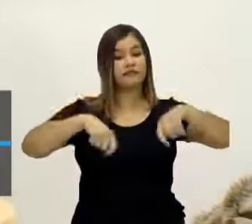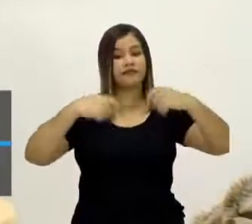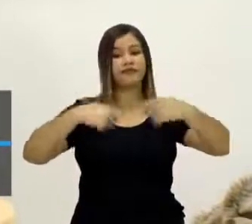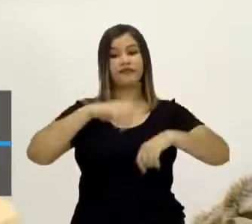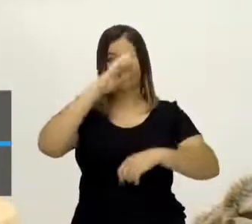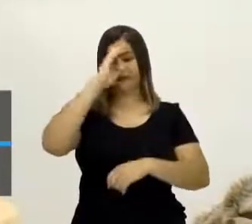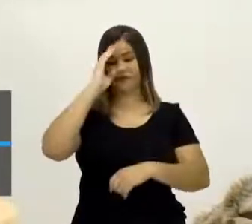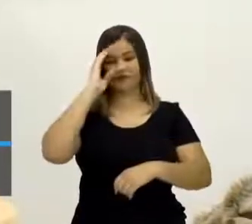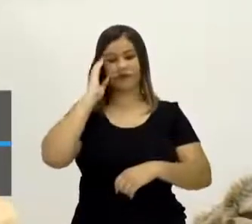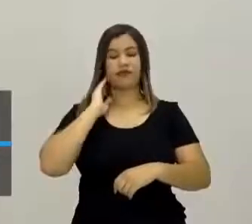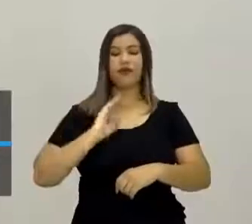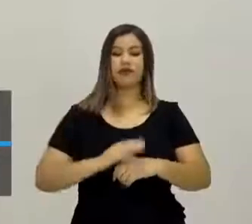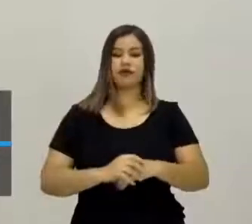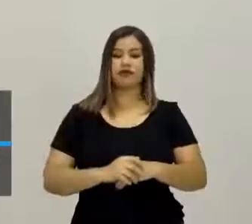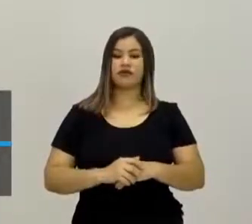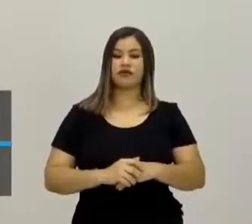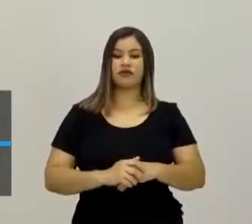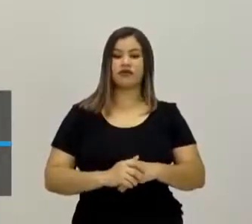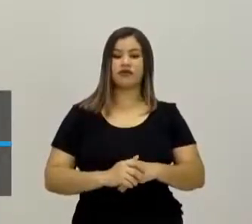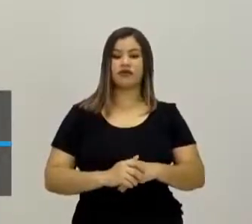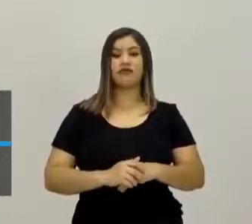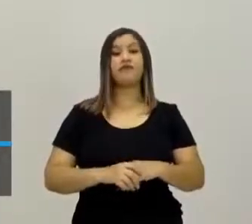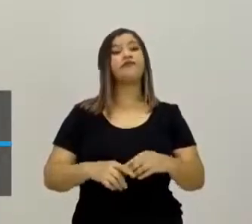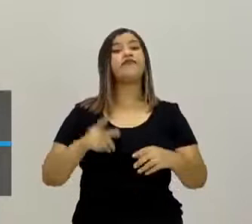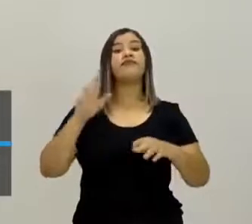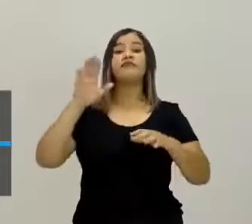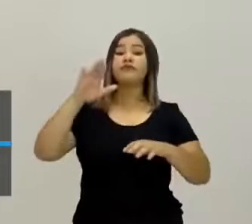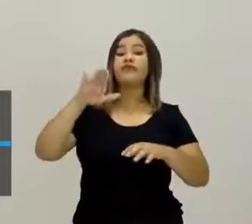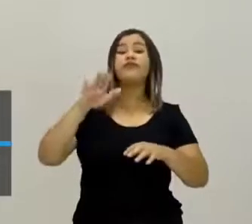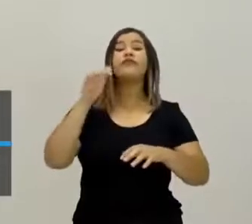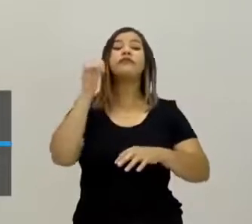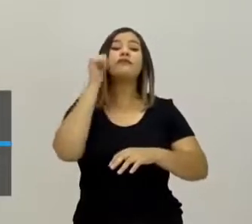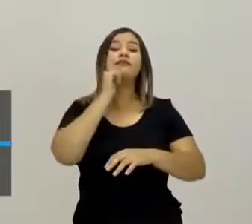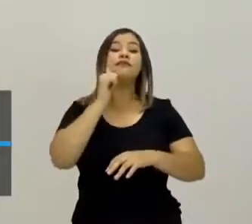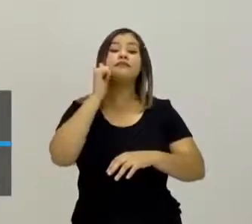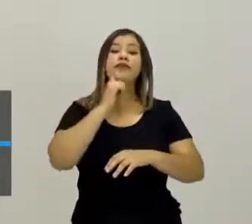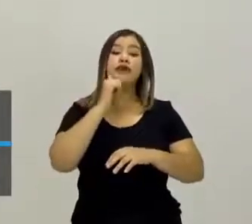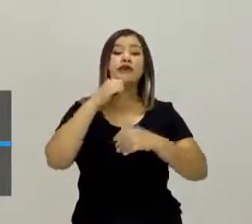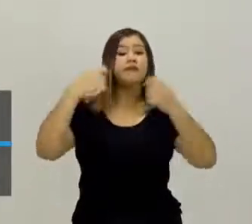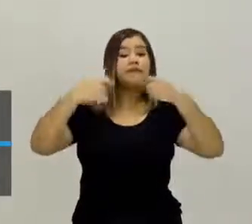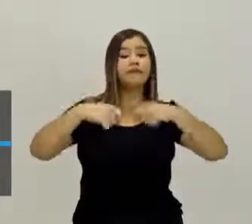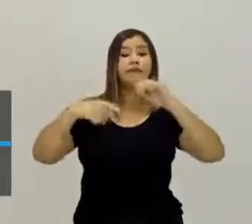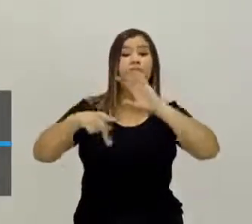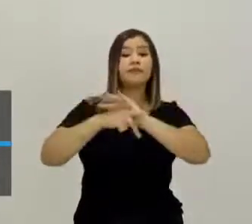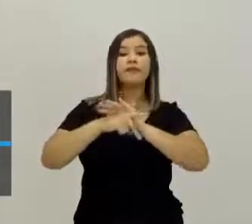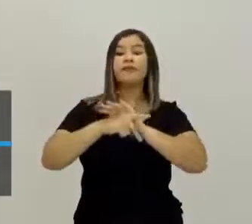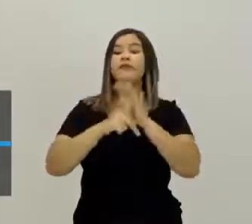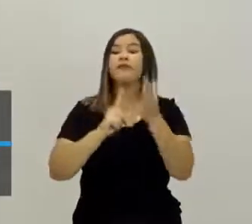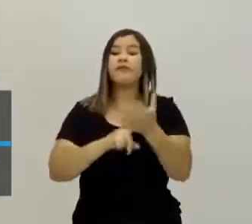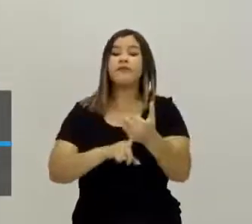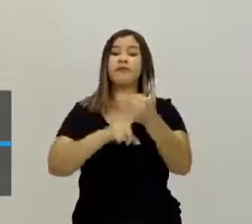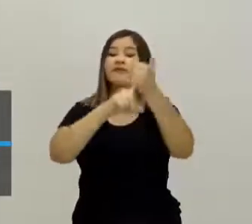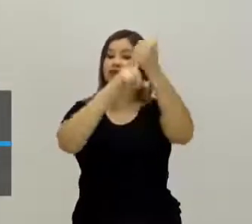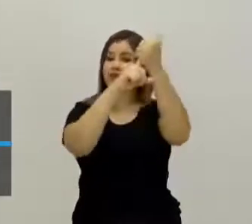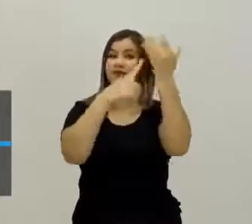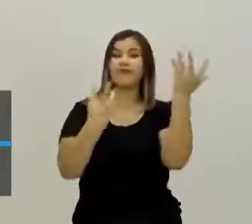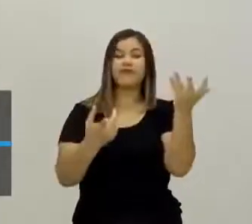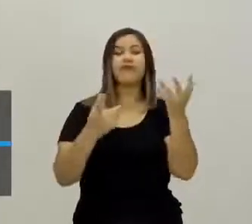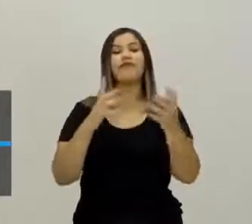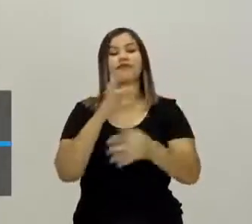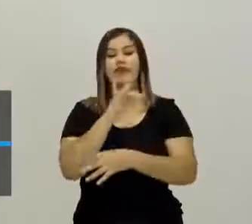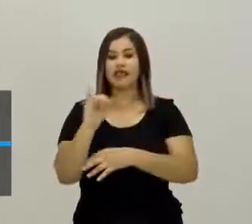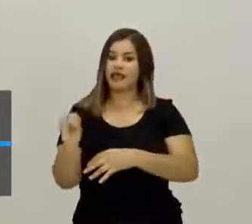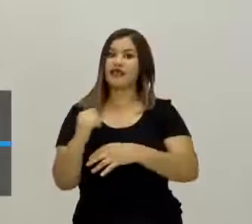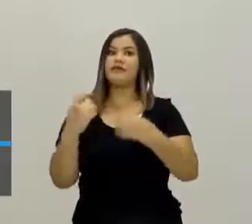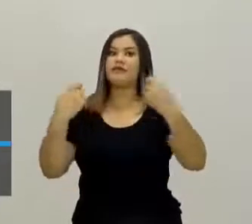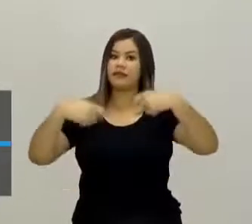meninas, só um pouquinho. Oi, meninas, precisamos de mais mulheres nas áreas do TI, tecnologia, né? Então vamos aí alavancar esse mercado